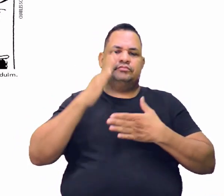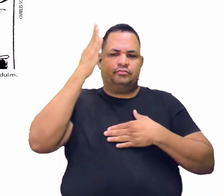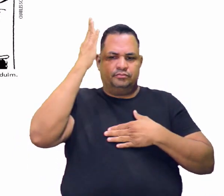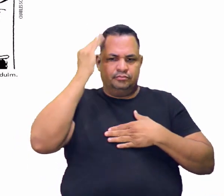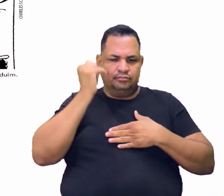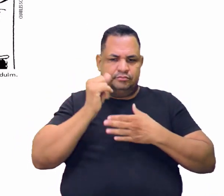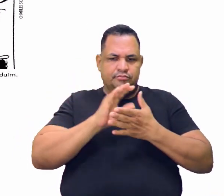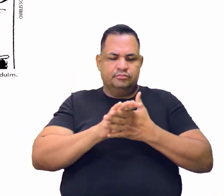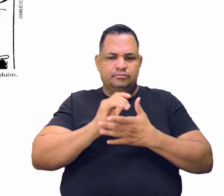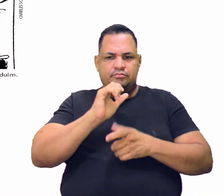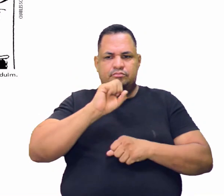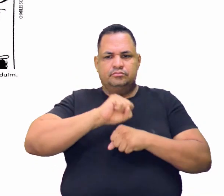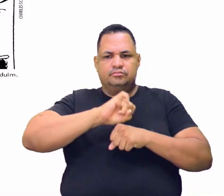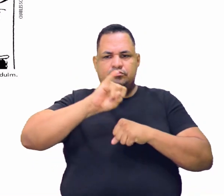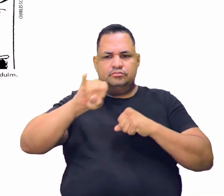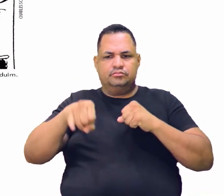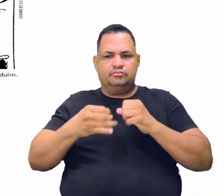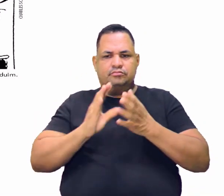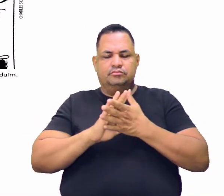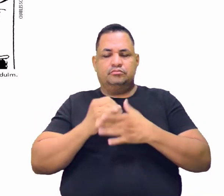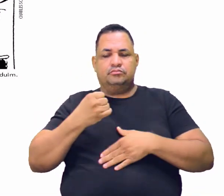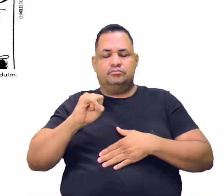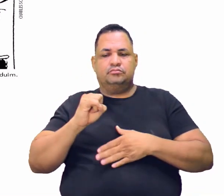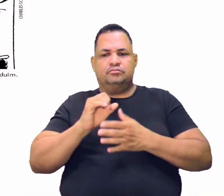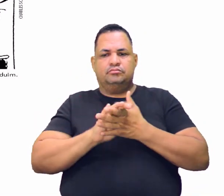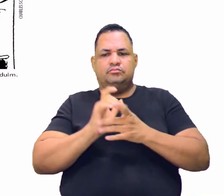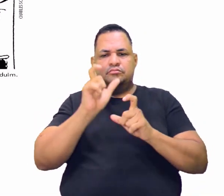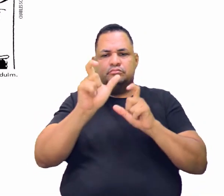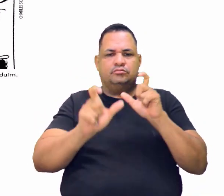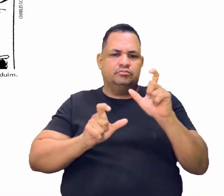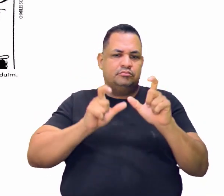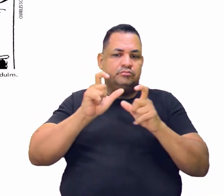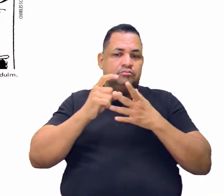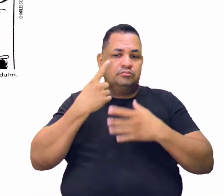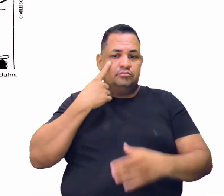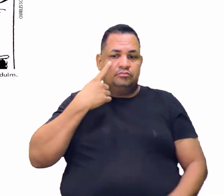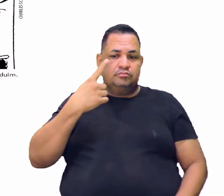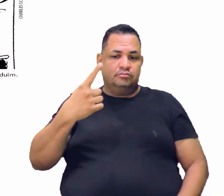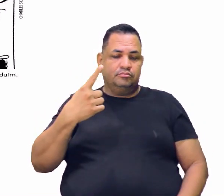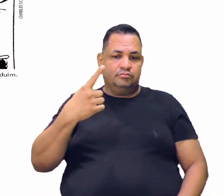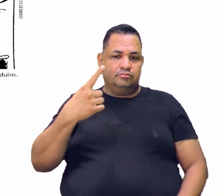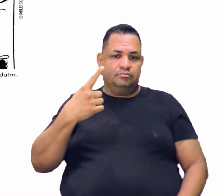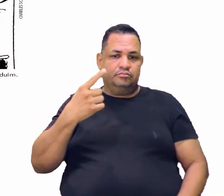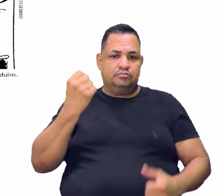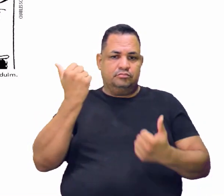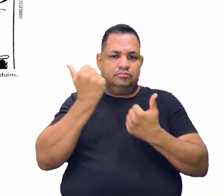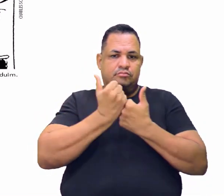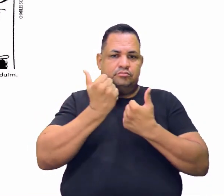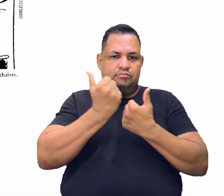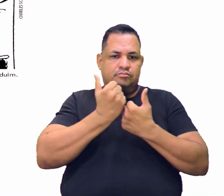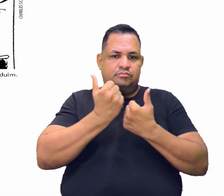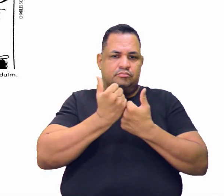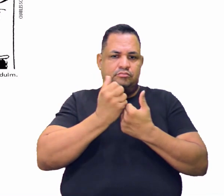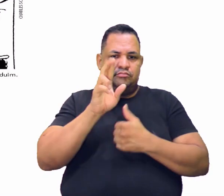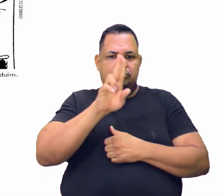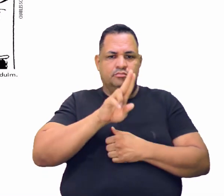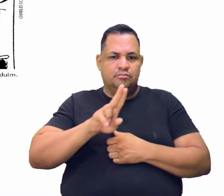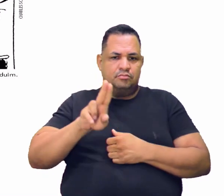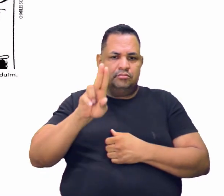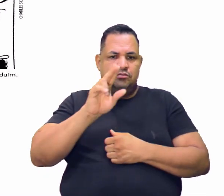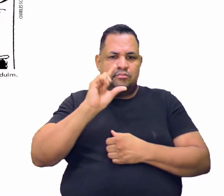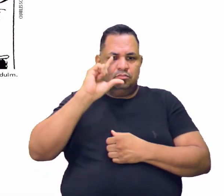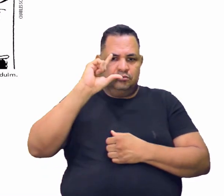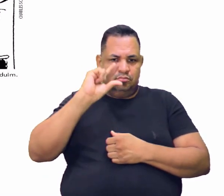é adjetivo ou se é advérbio, é só você substituir. Se você usar